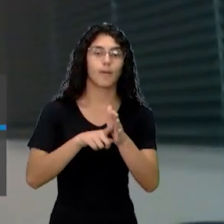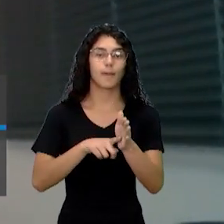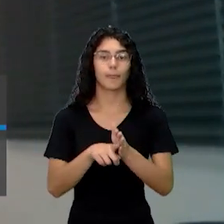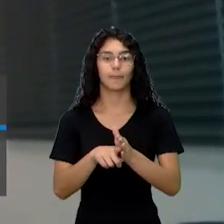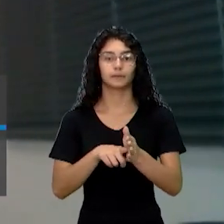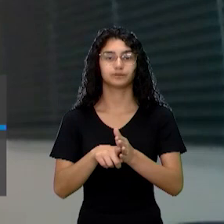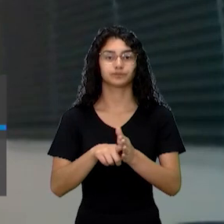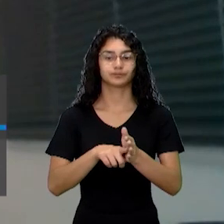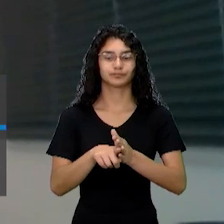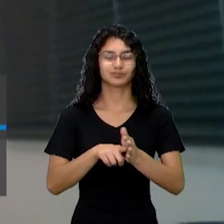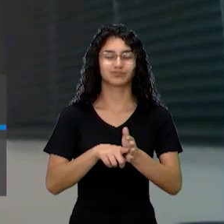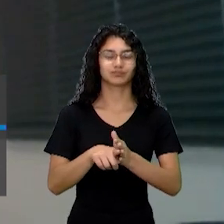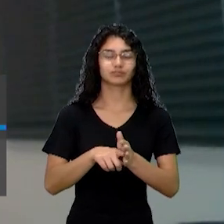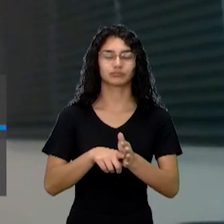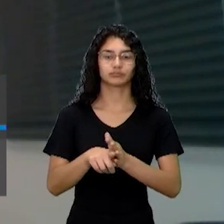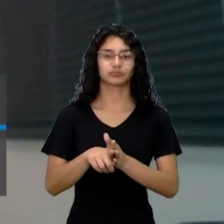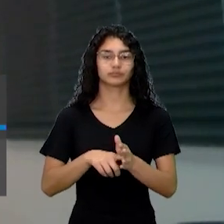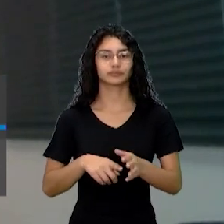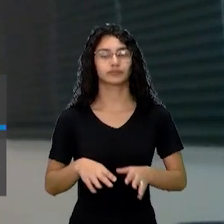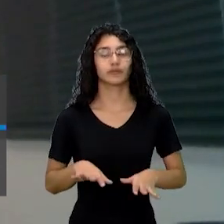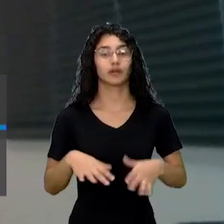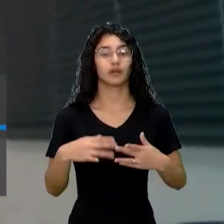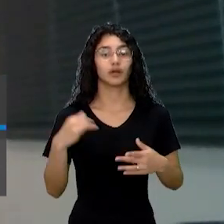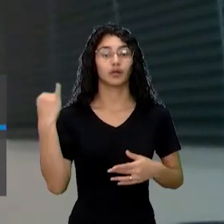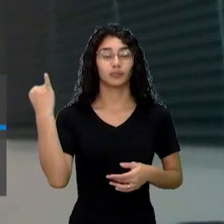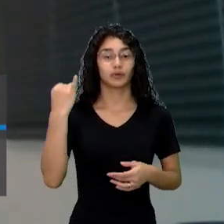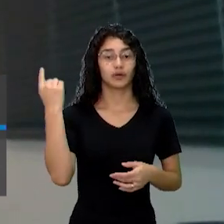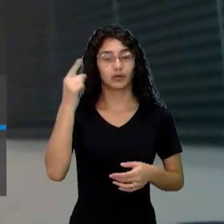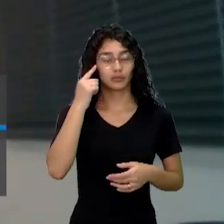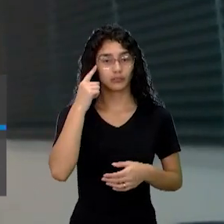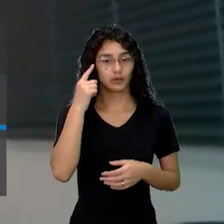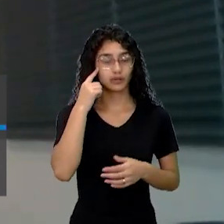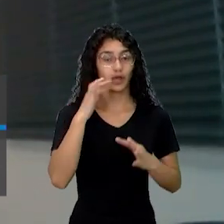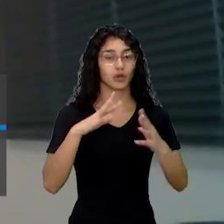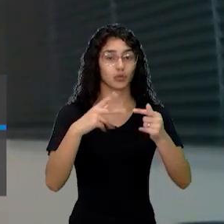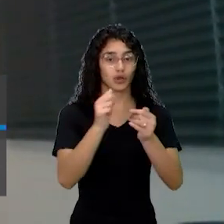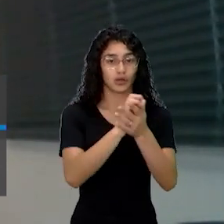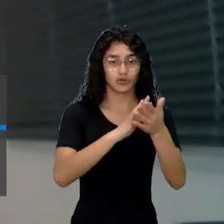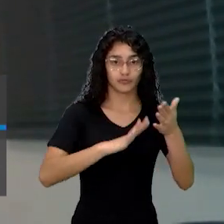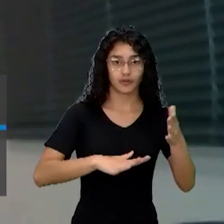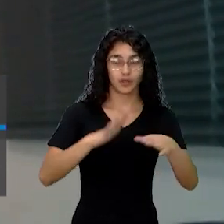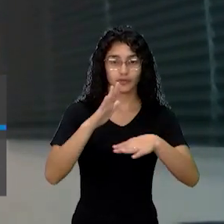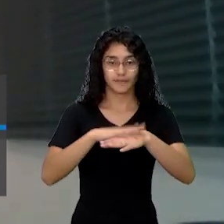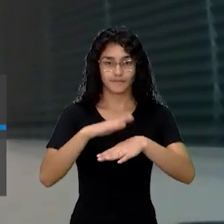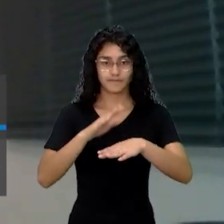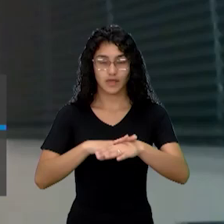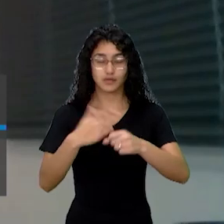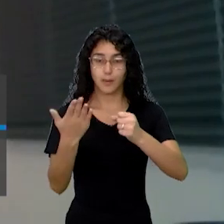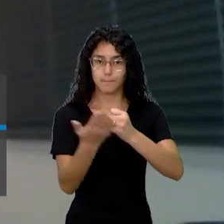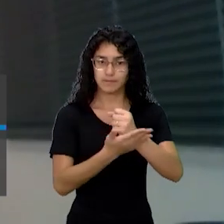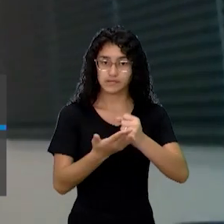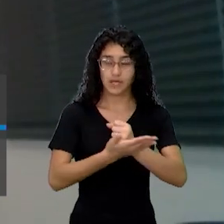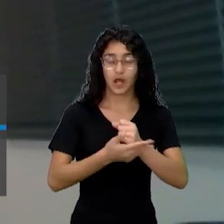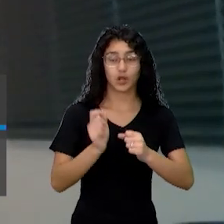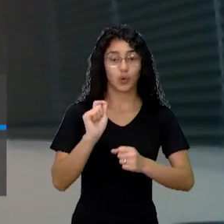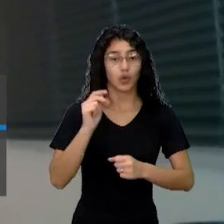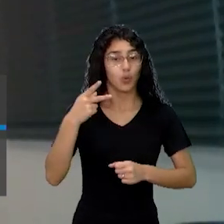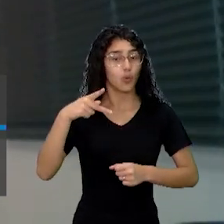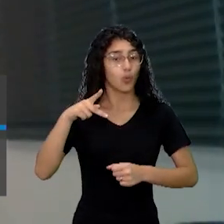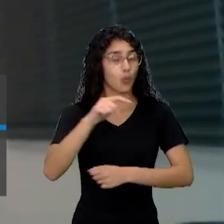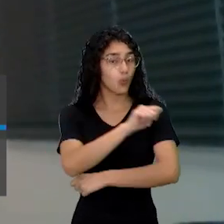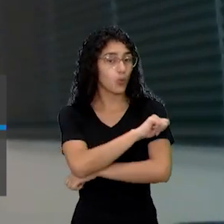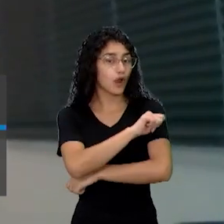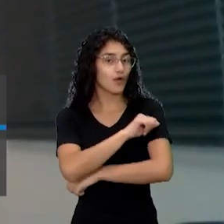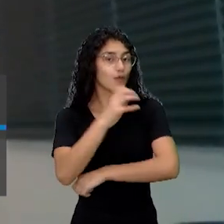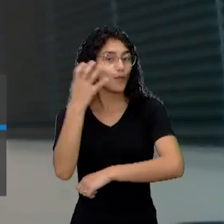direcionados aos seus temas de interesse. E é sempre importante pensar que todas as atividades, elas têm que ser baseadas naquilo que o estudante quer aprender,